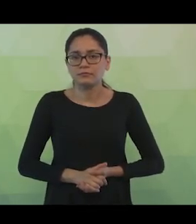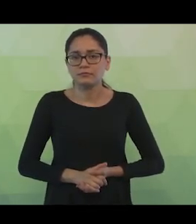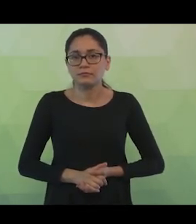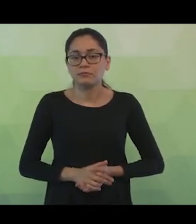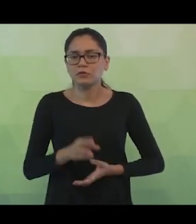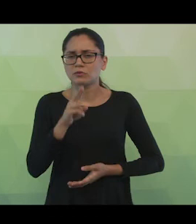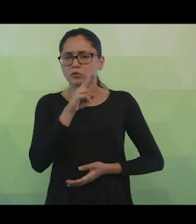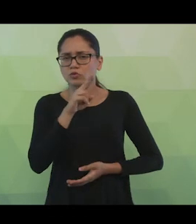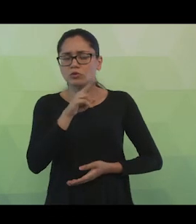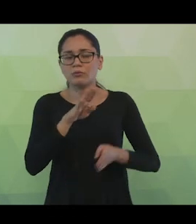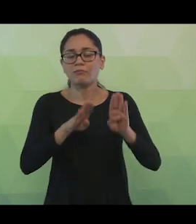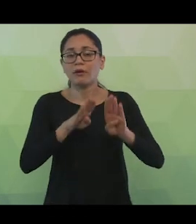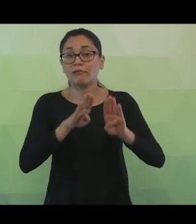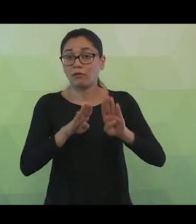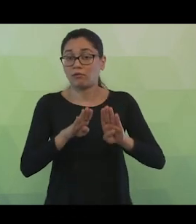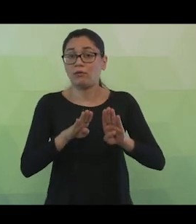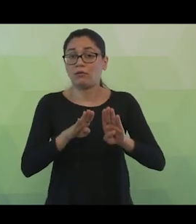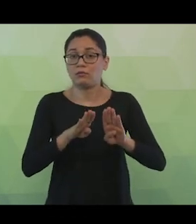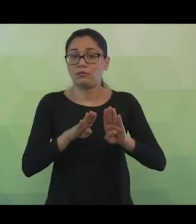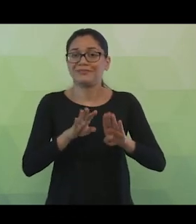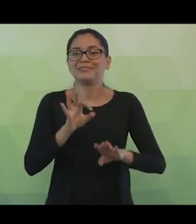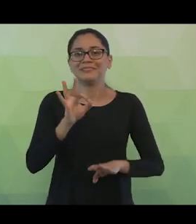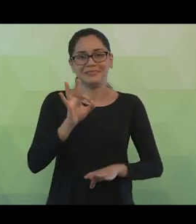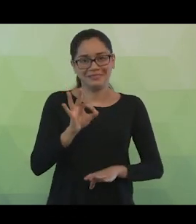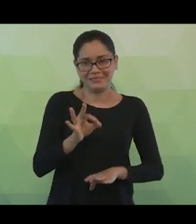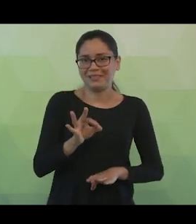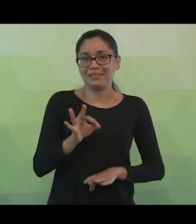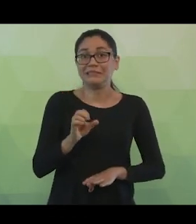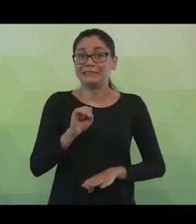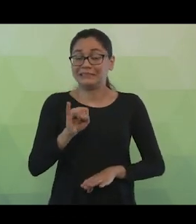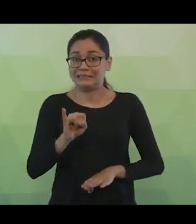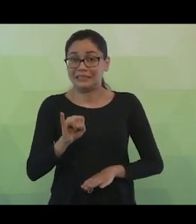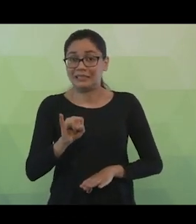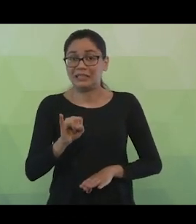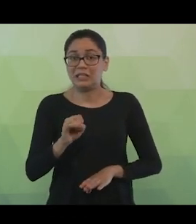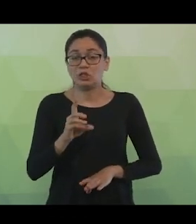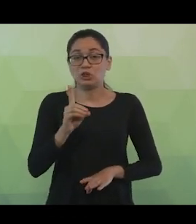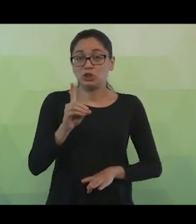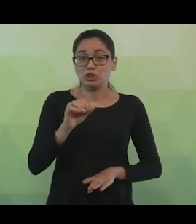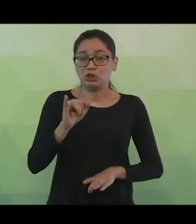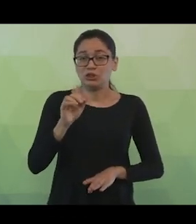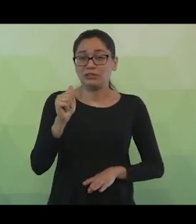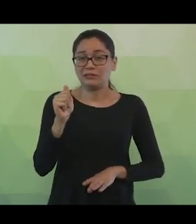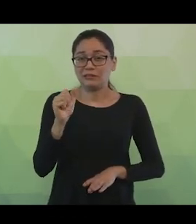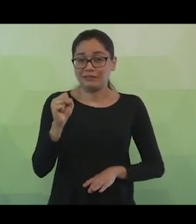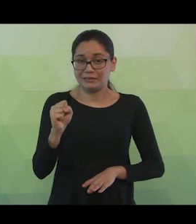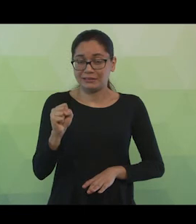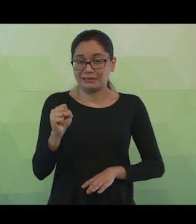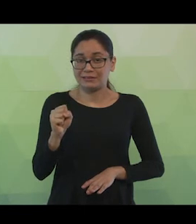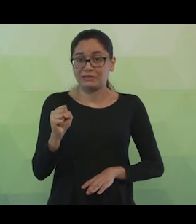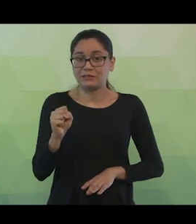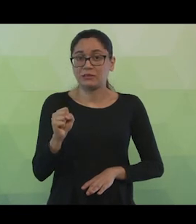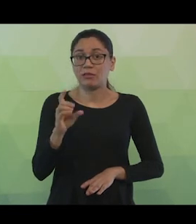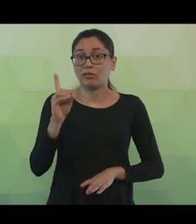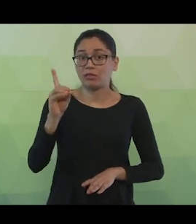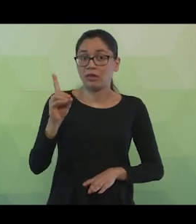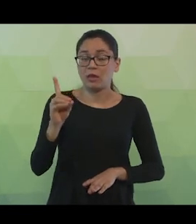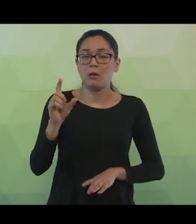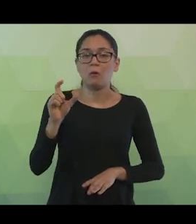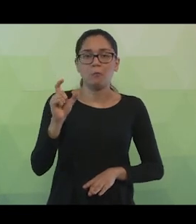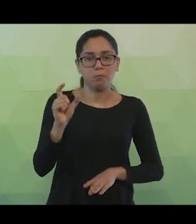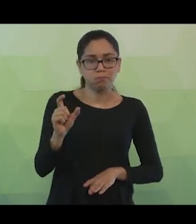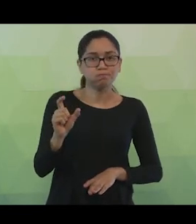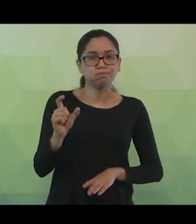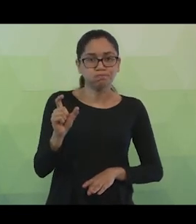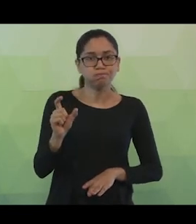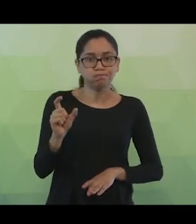O nome da variável tem que estar exatamente igual. Se eu coloquei dias com D maiúsculo, eu tenho que fazer a leitura dela dias com